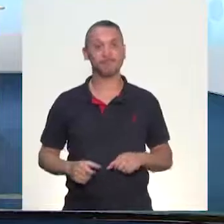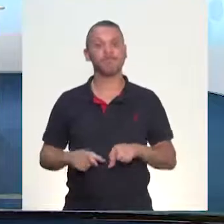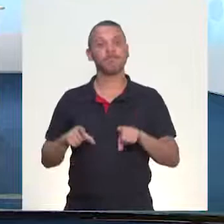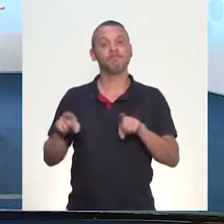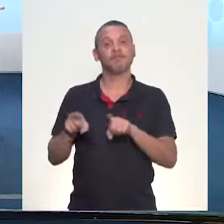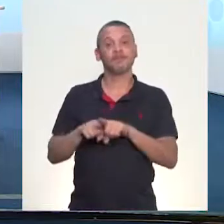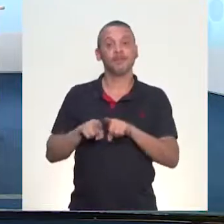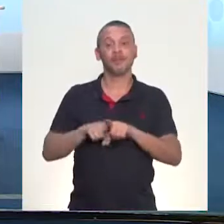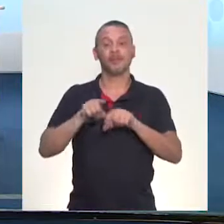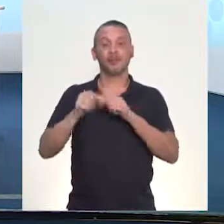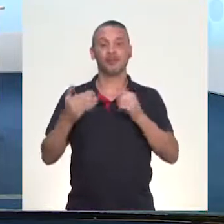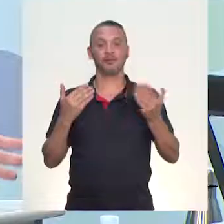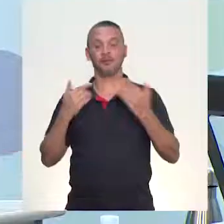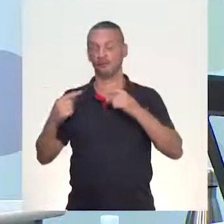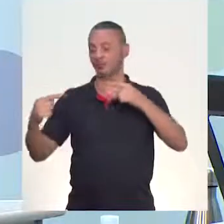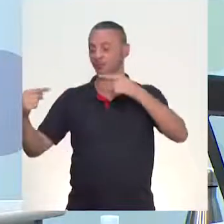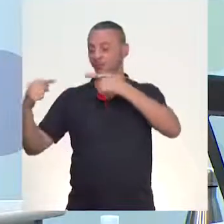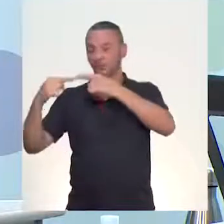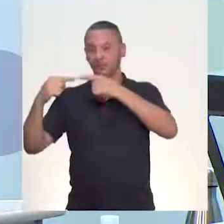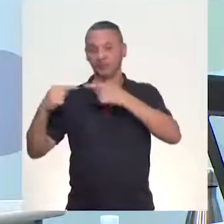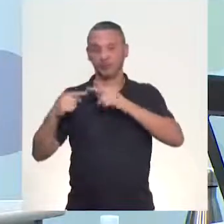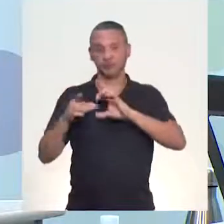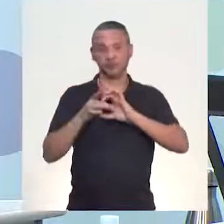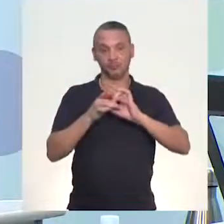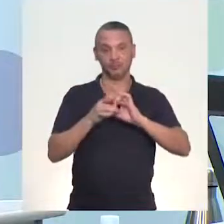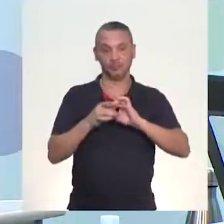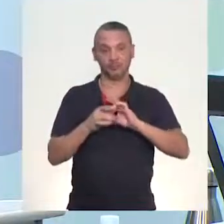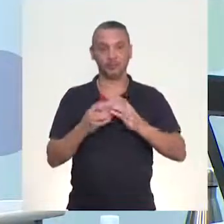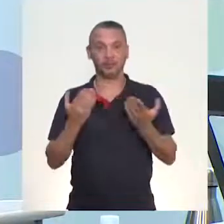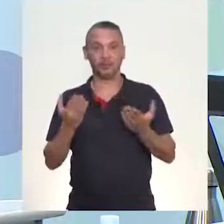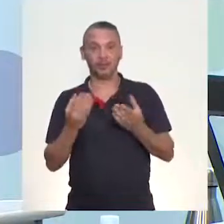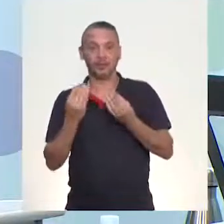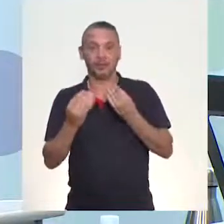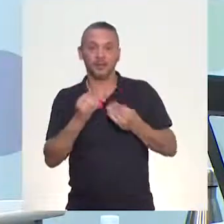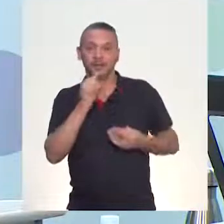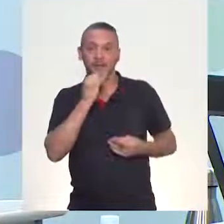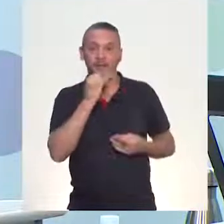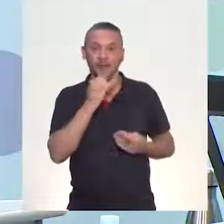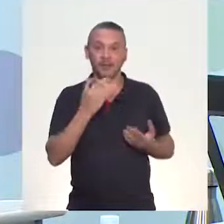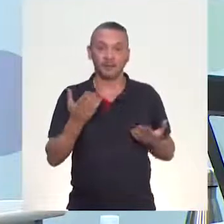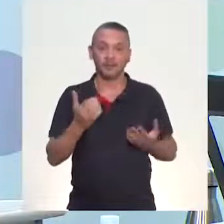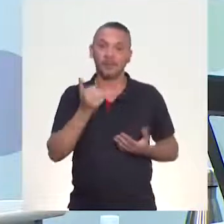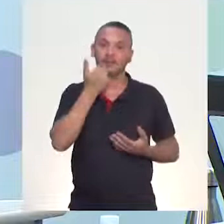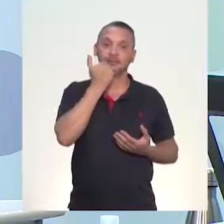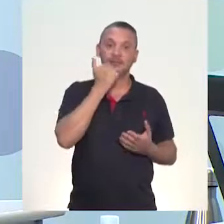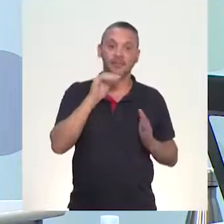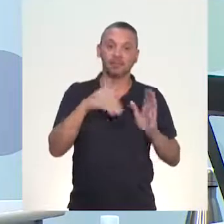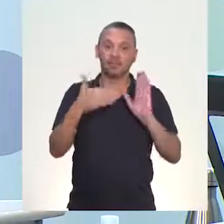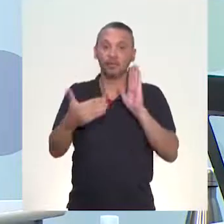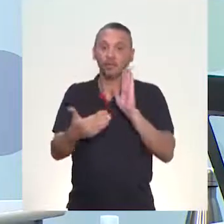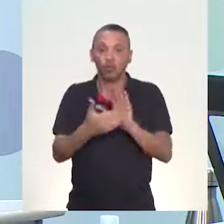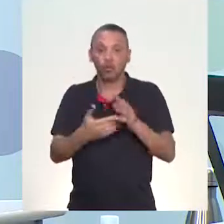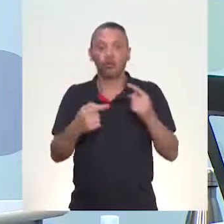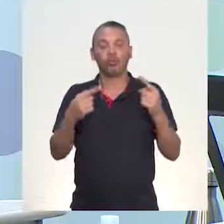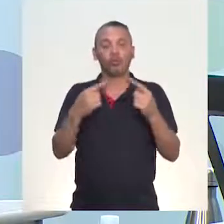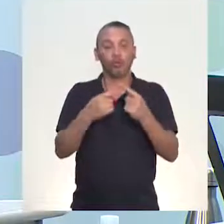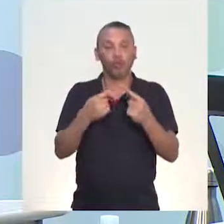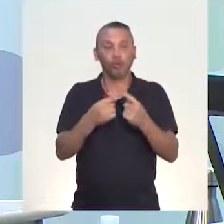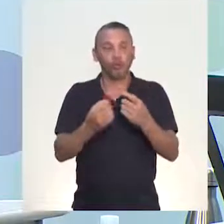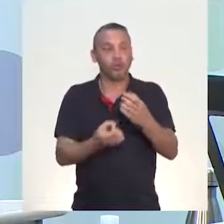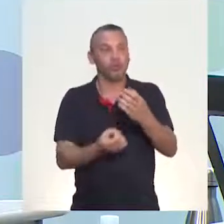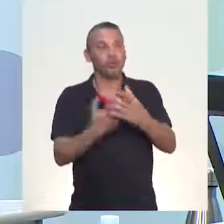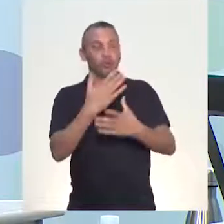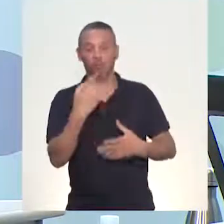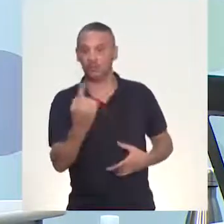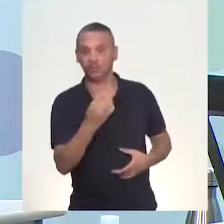sentido, inclusive, dialogam, né, Ti, um com o outro, uma vez que, bom, nenhuma ciência surge do nada, nem se